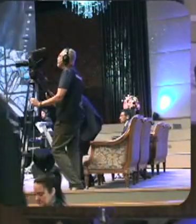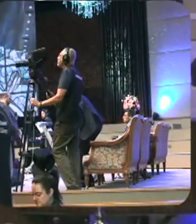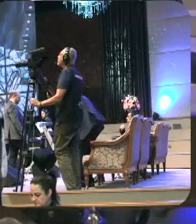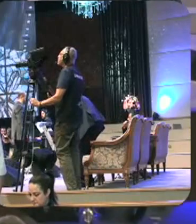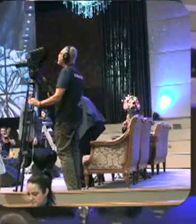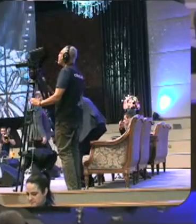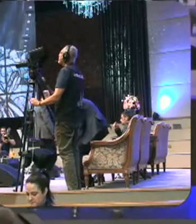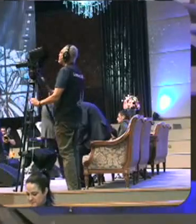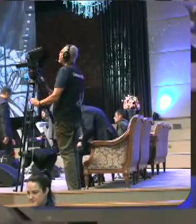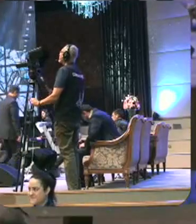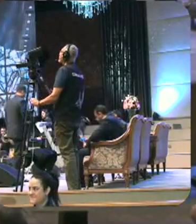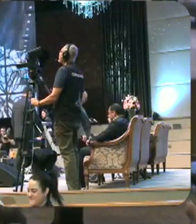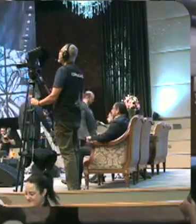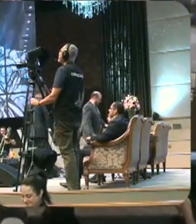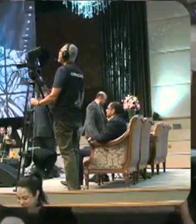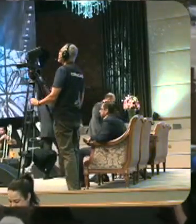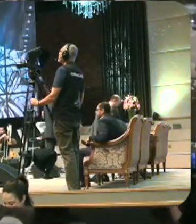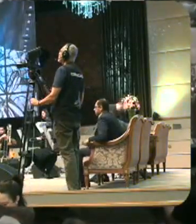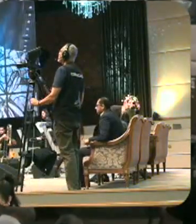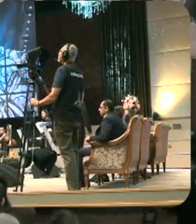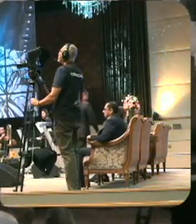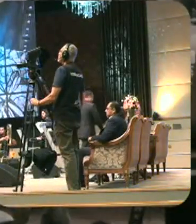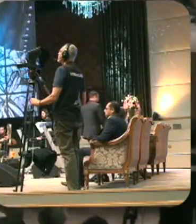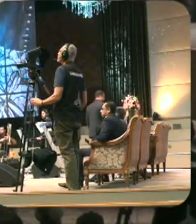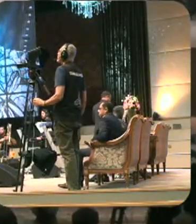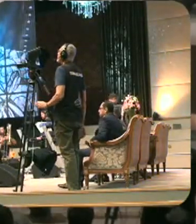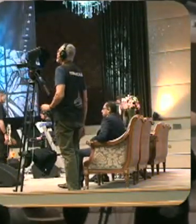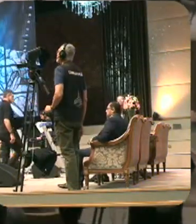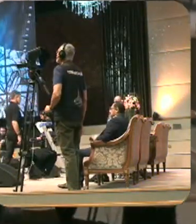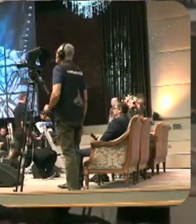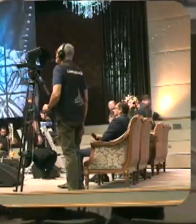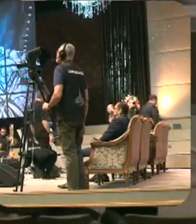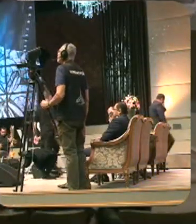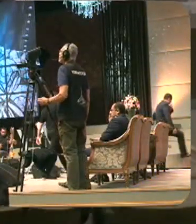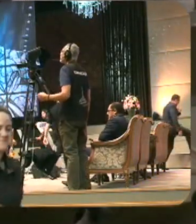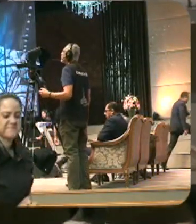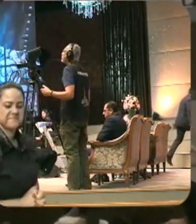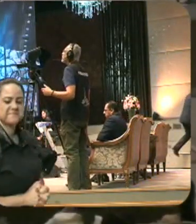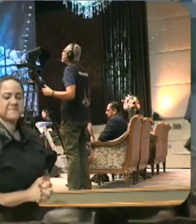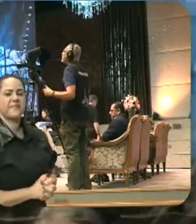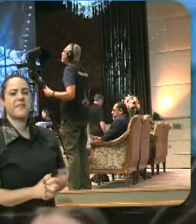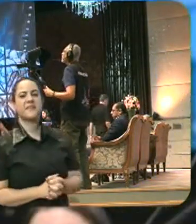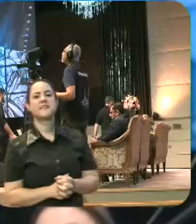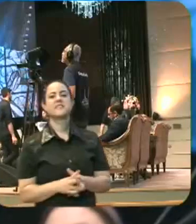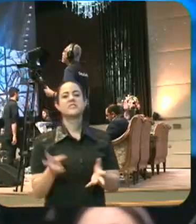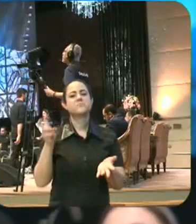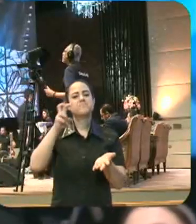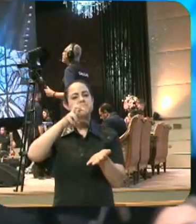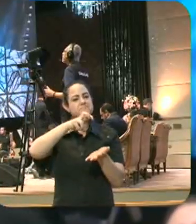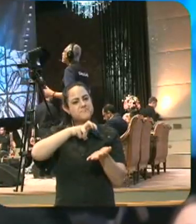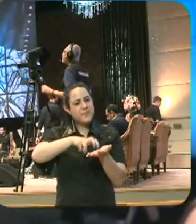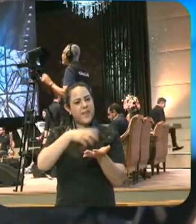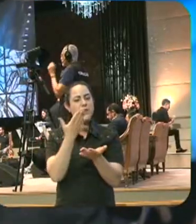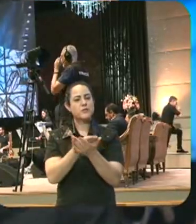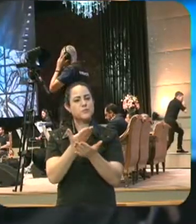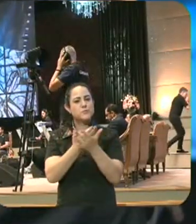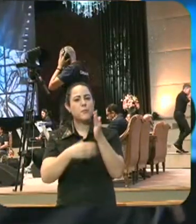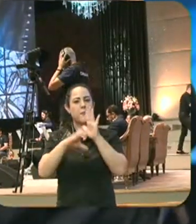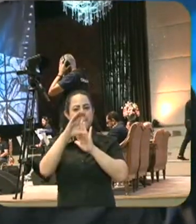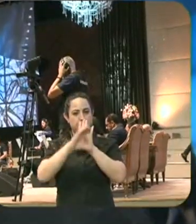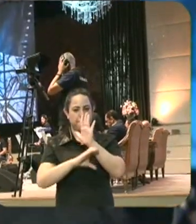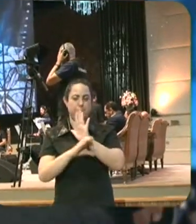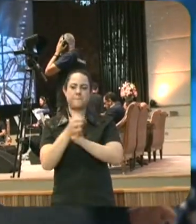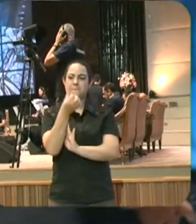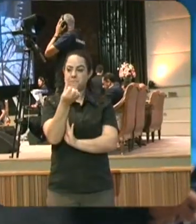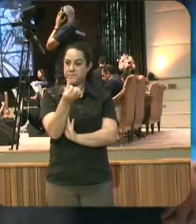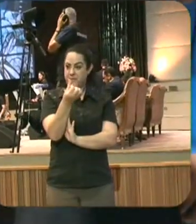gente começou a estudar hoje pela manhã o capítulo 6 do livro de Josué, tá? E o tema do que